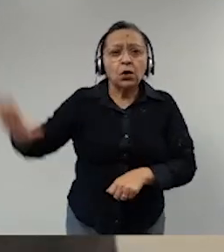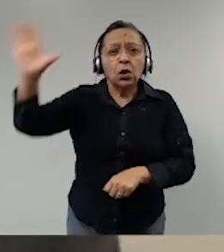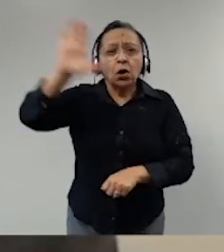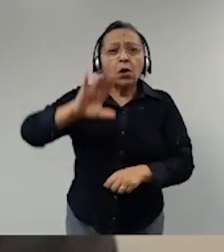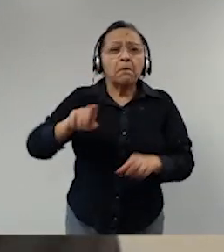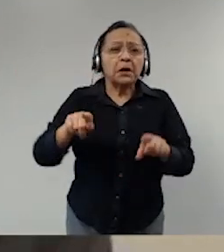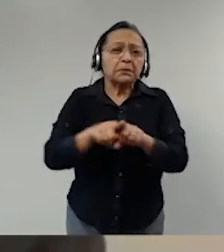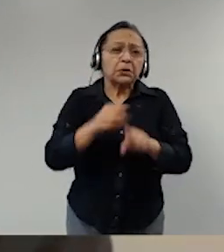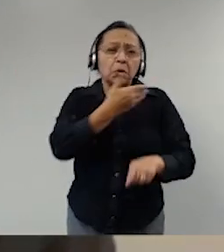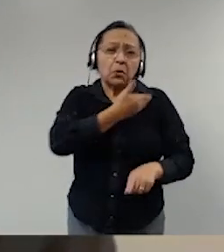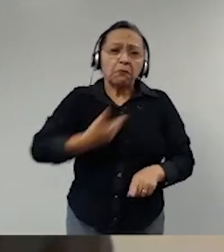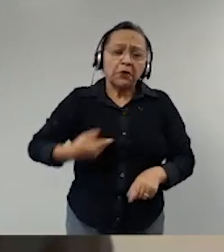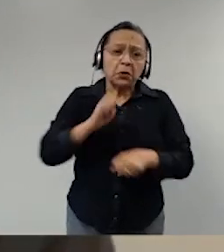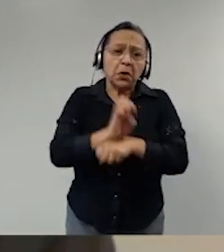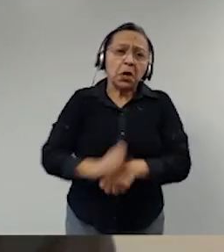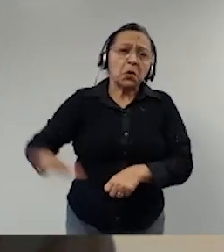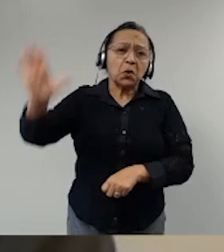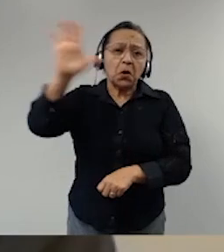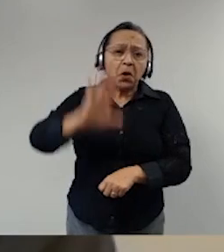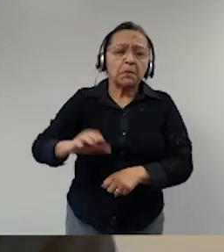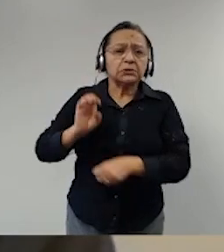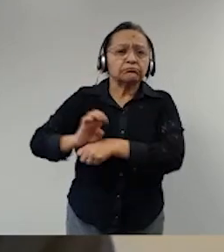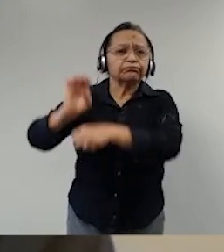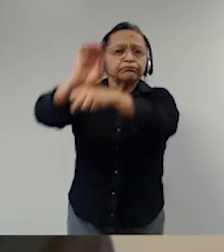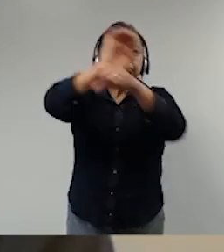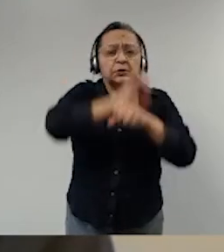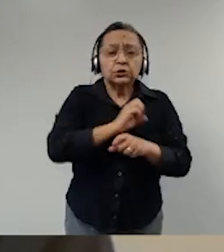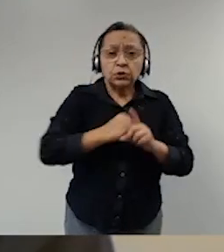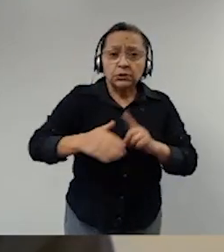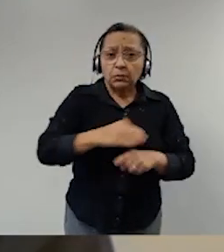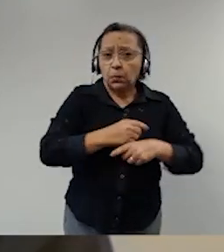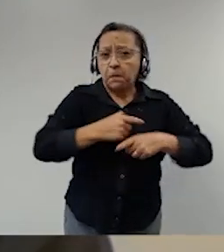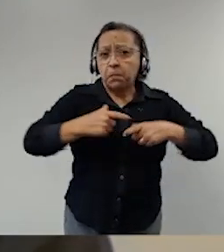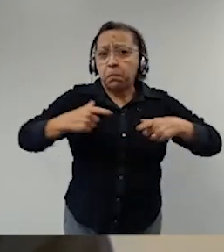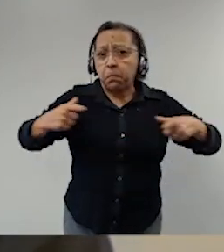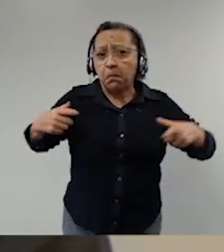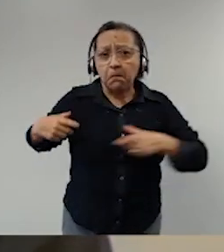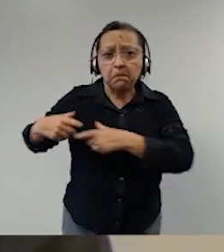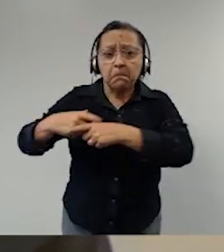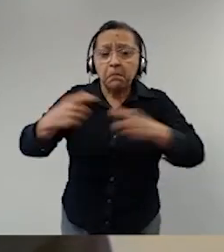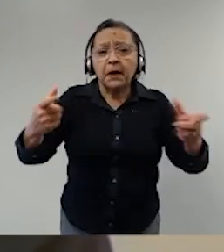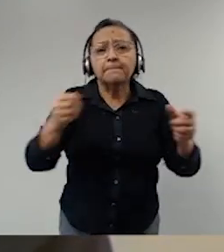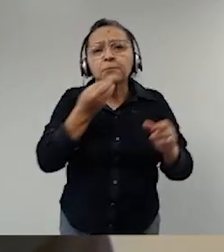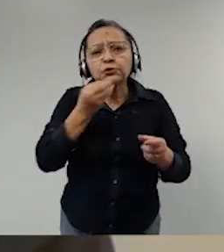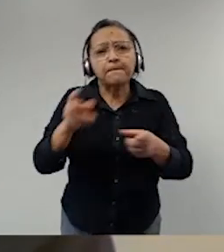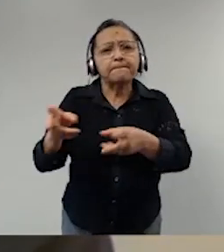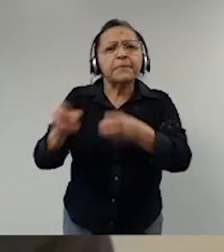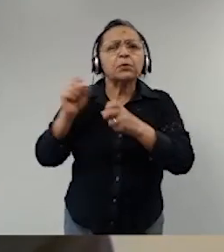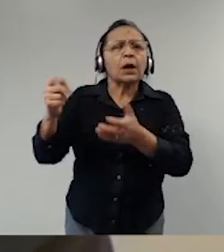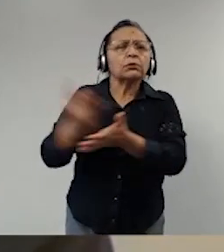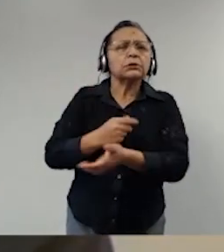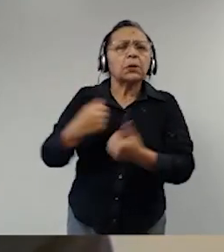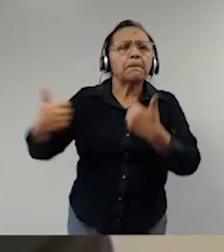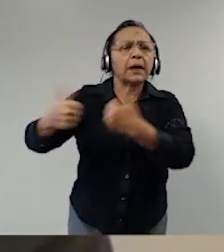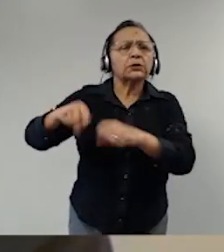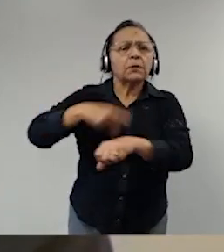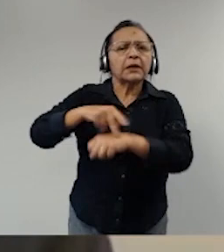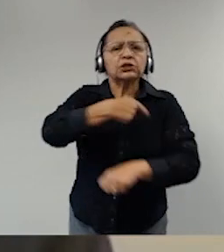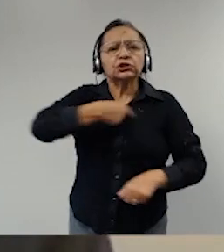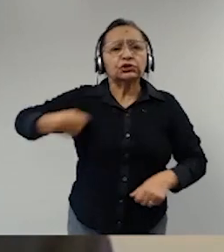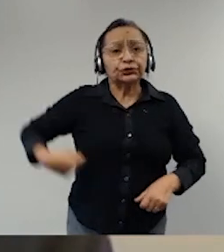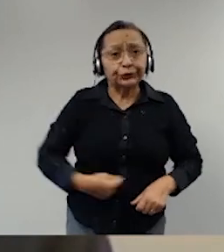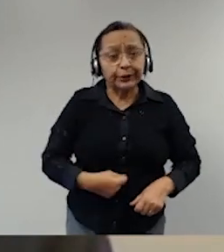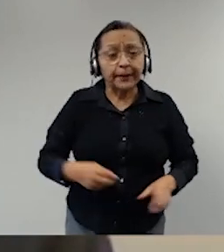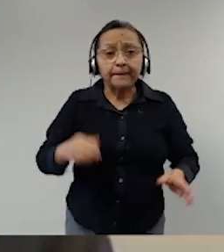europeus são estados sociais muito grandes que teriam a obrigação de ter percebido o que se passava na China e ter atuado mais